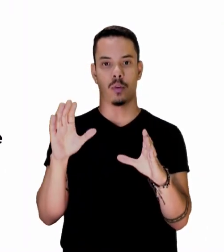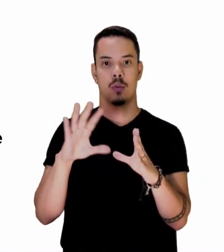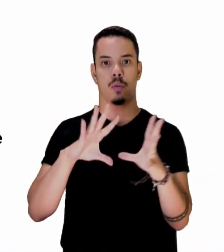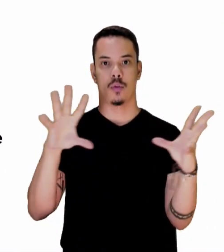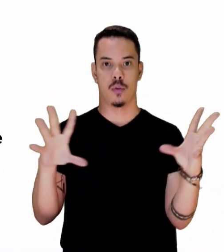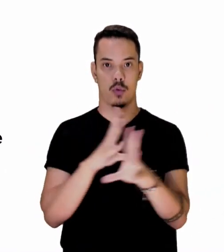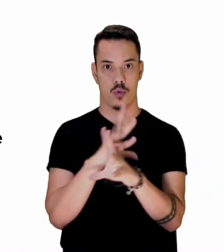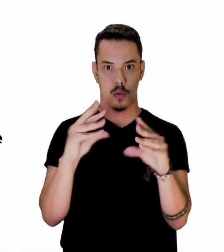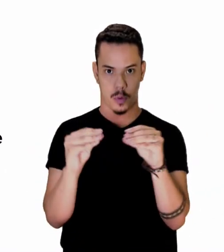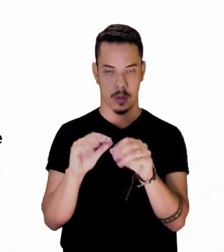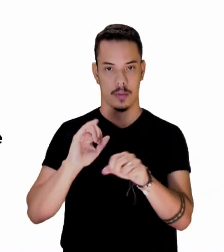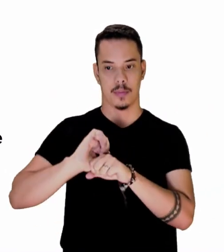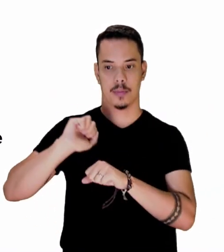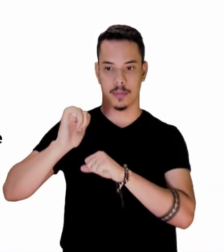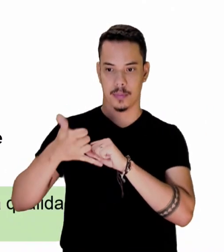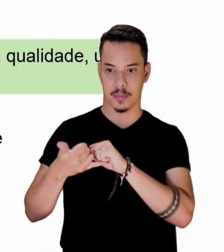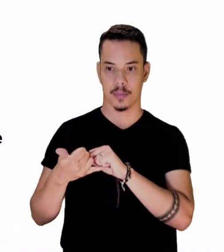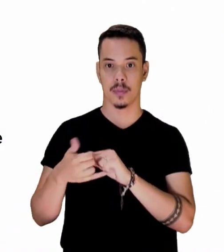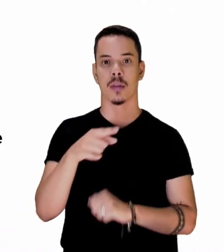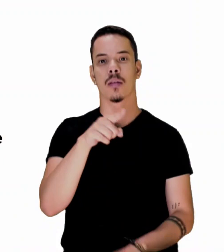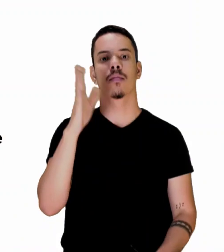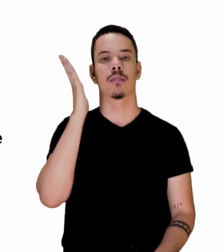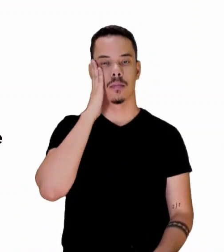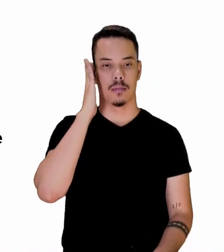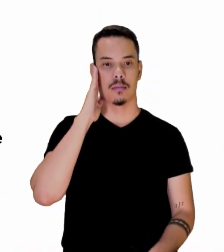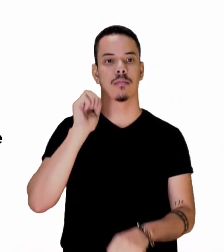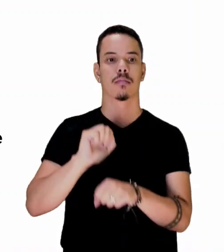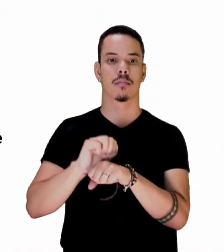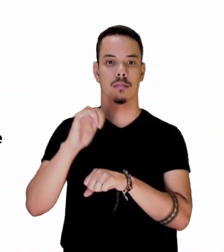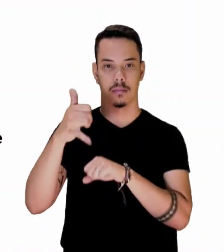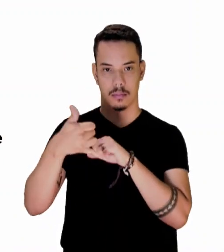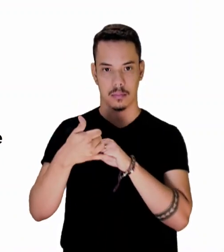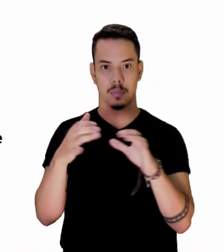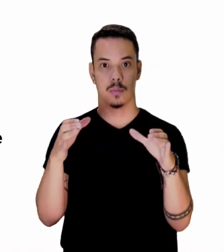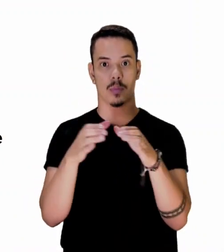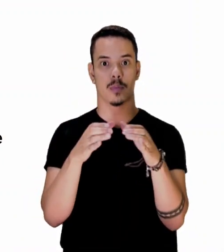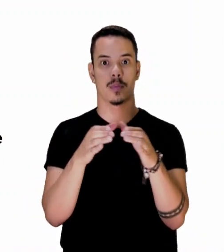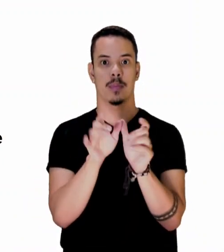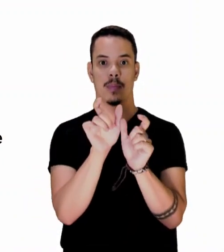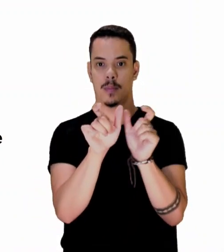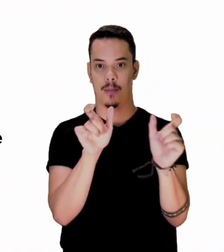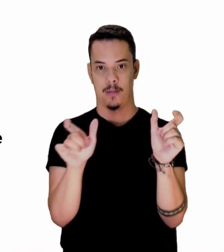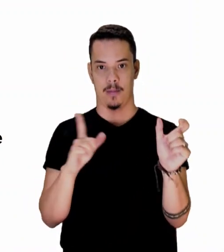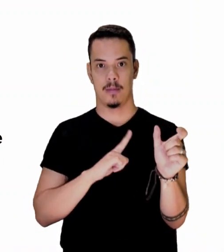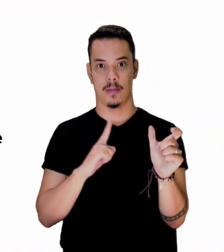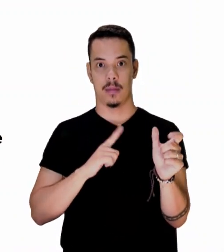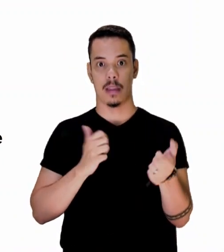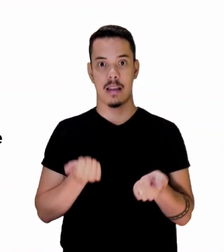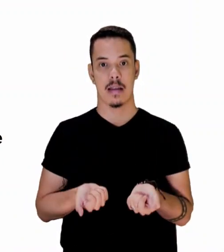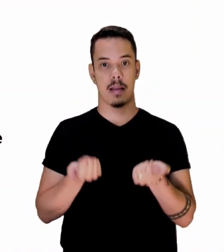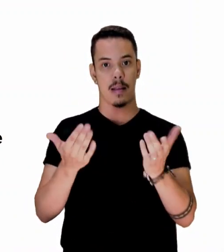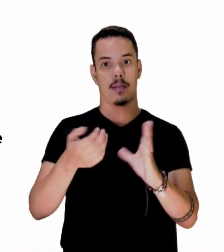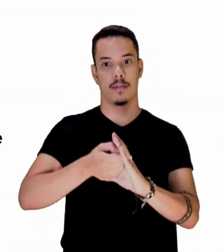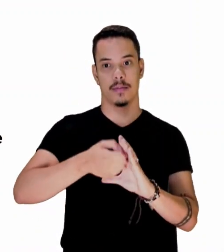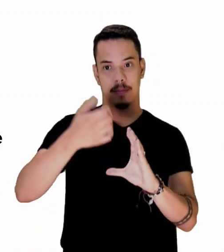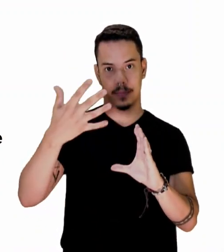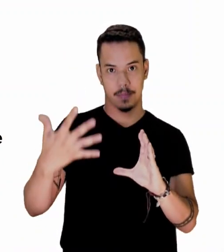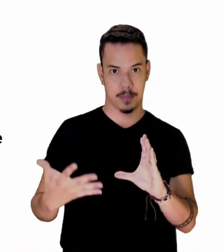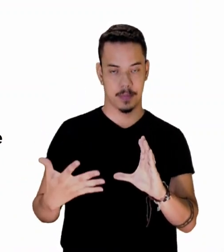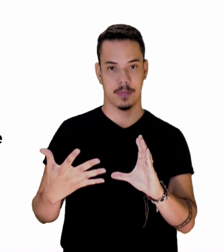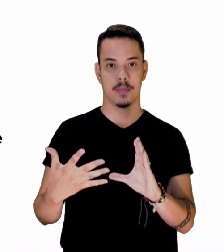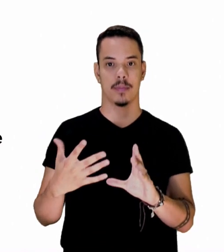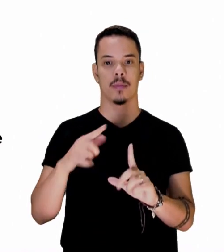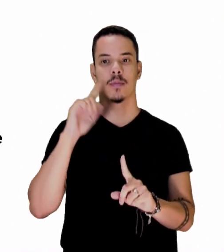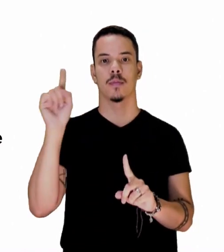adjetivo. Você já sabe que adjetivo, né, é a classe de palavra, né, que vai caracterizar.